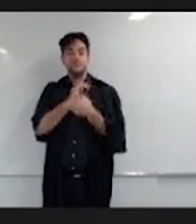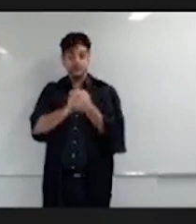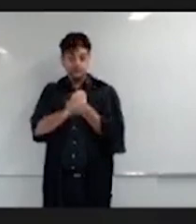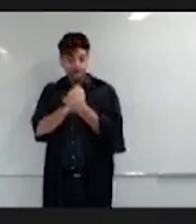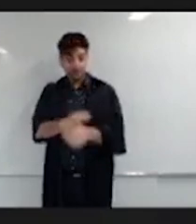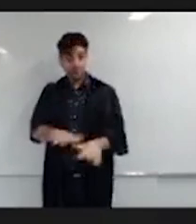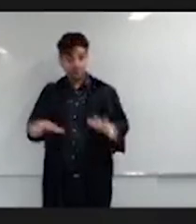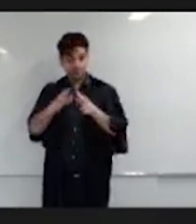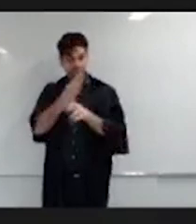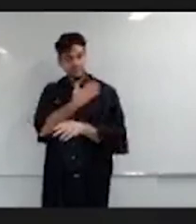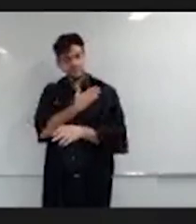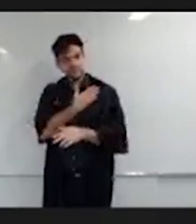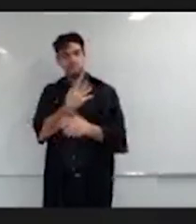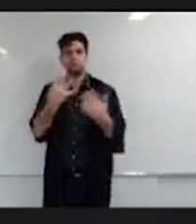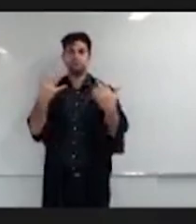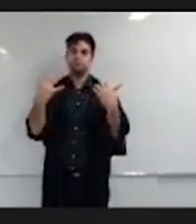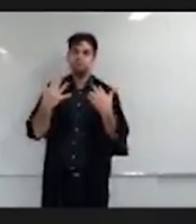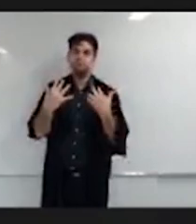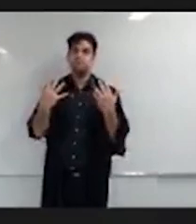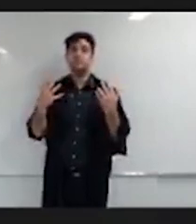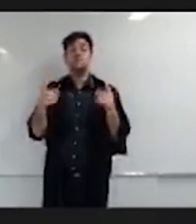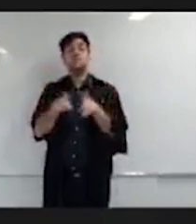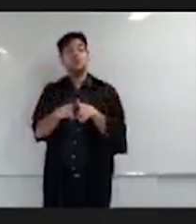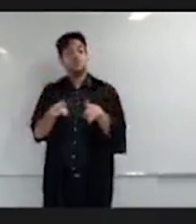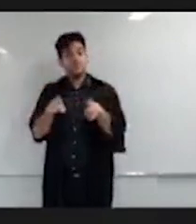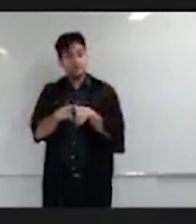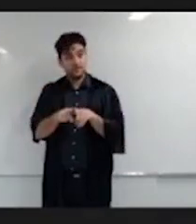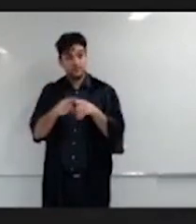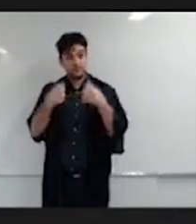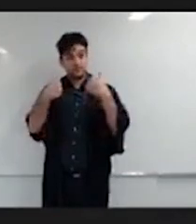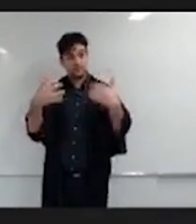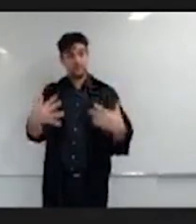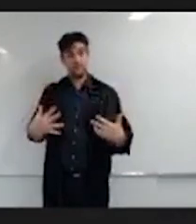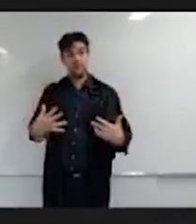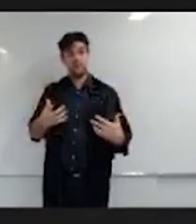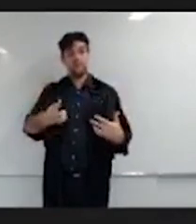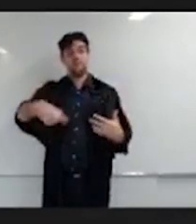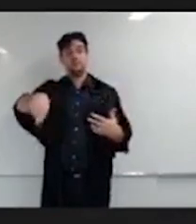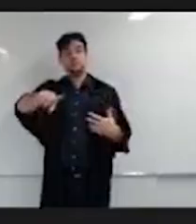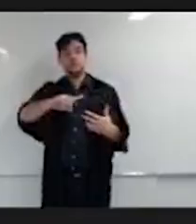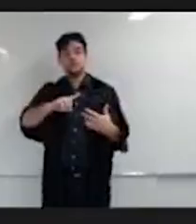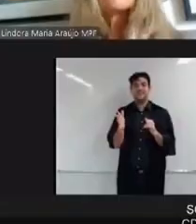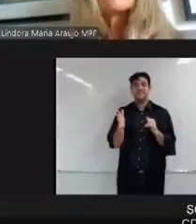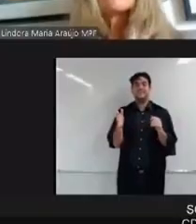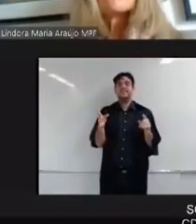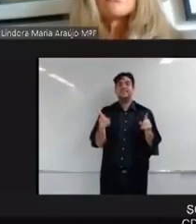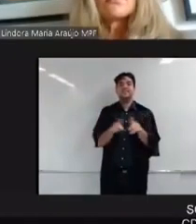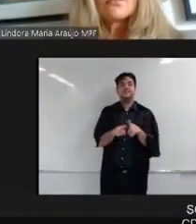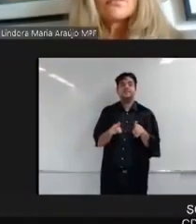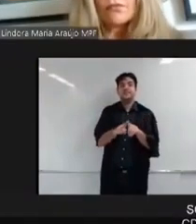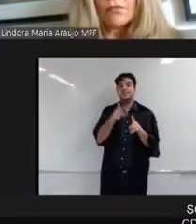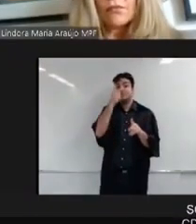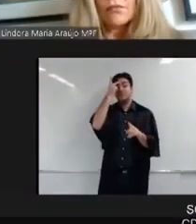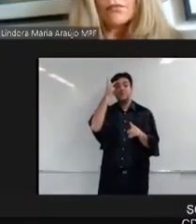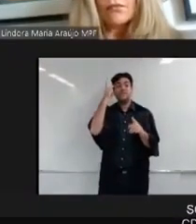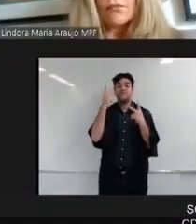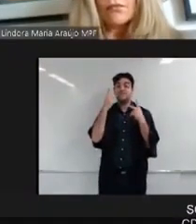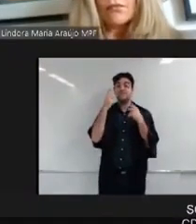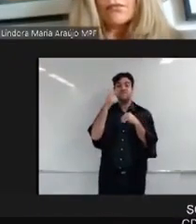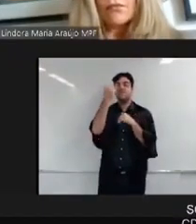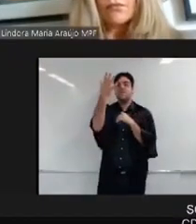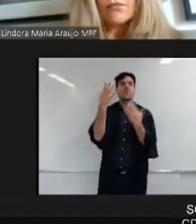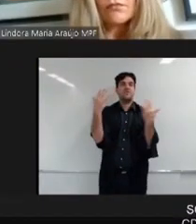questão de ressaltar a a história em libras durante a sessão permitindo maior acessibilidade para o público com deficiência